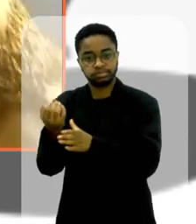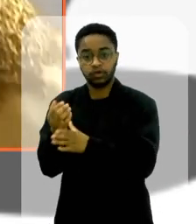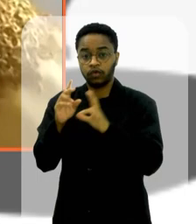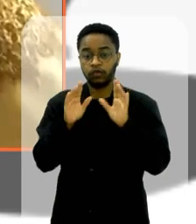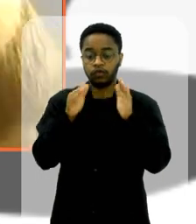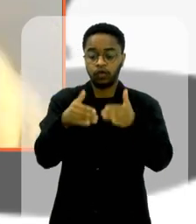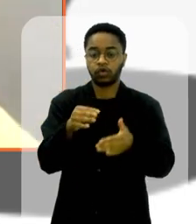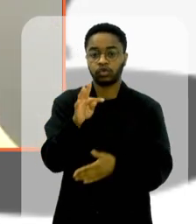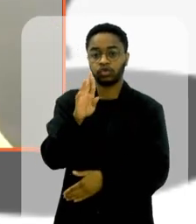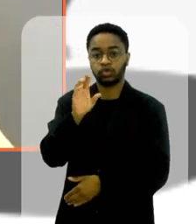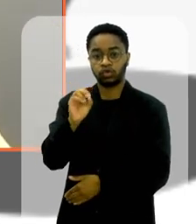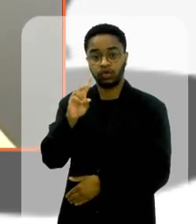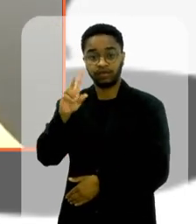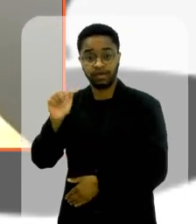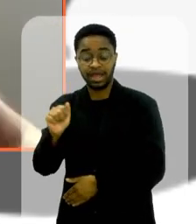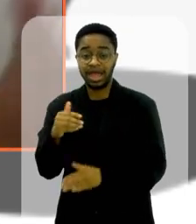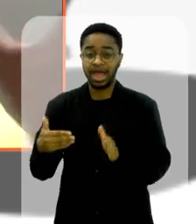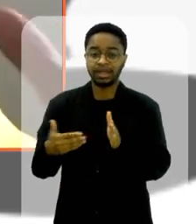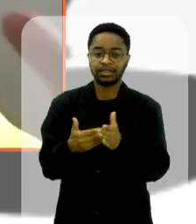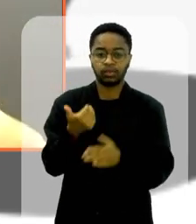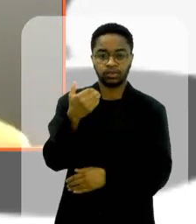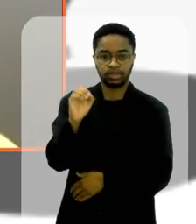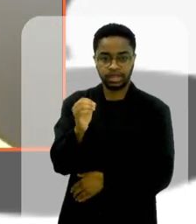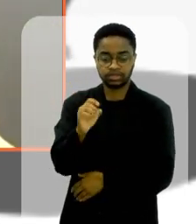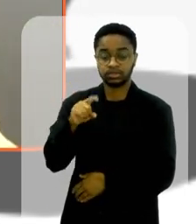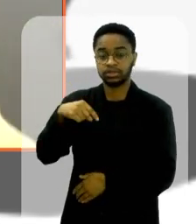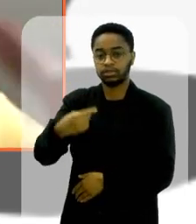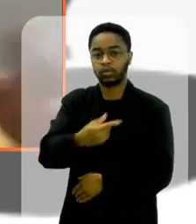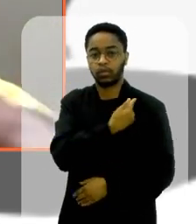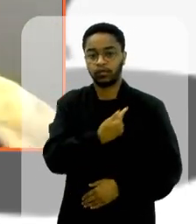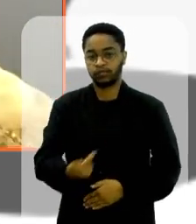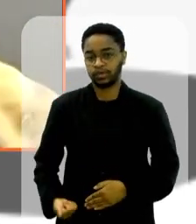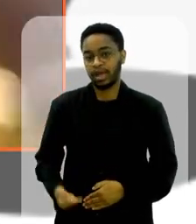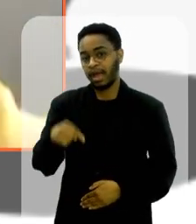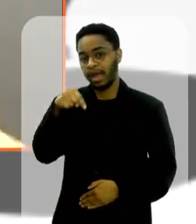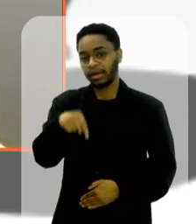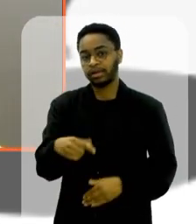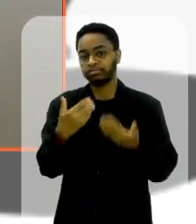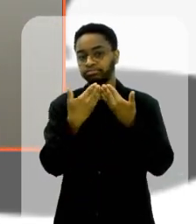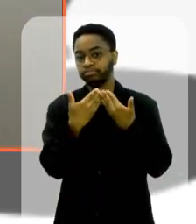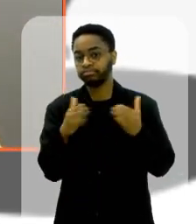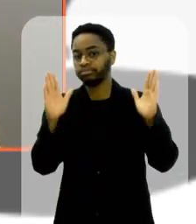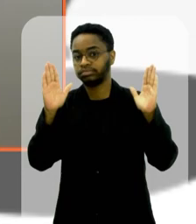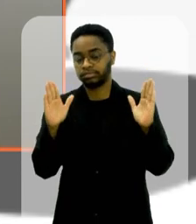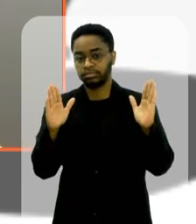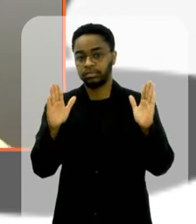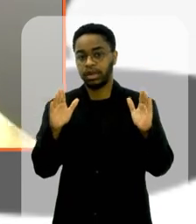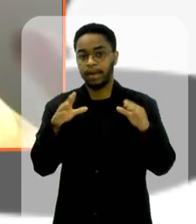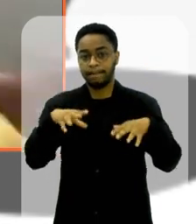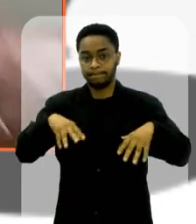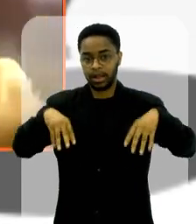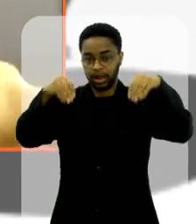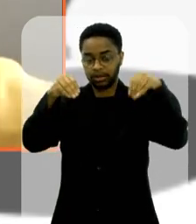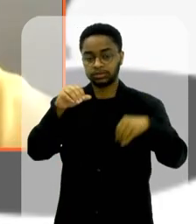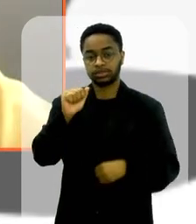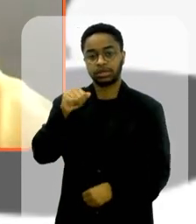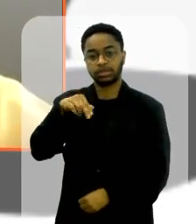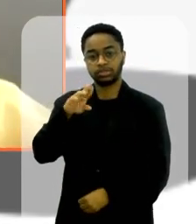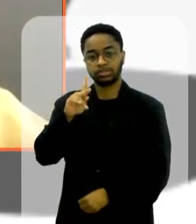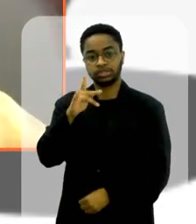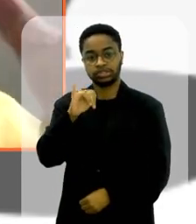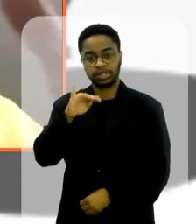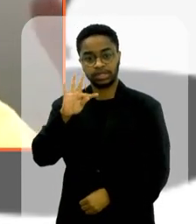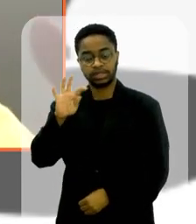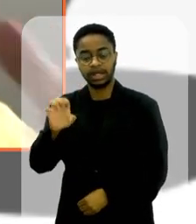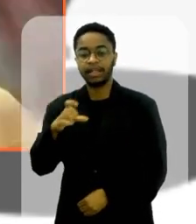trova até o 10. No 10º, o governador do estado aqui do Espírito Santo abriu as portas do Palácio Anchieta. Nós fizemos